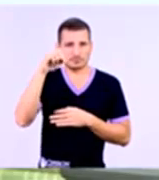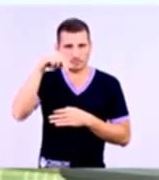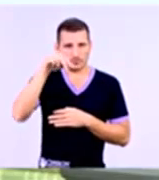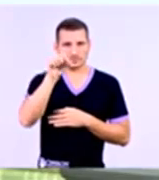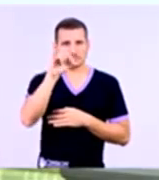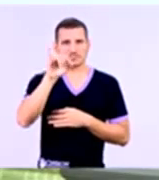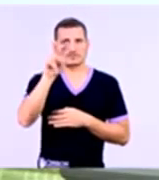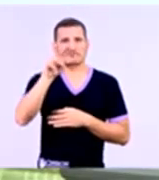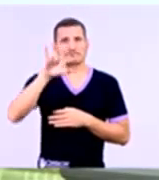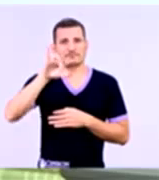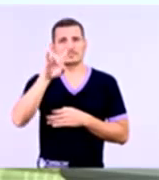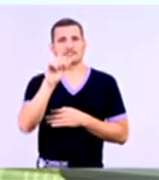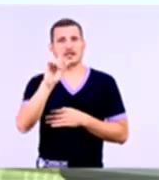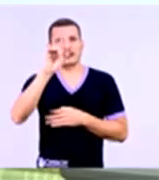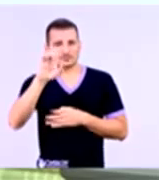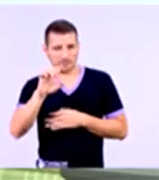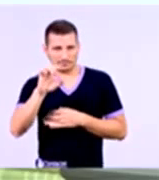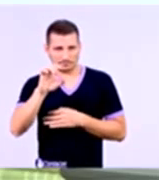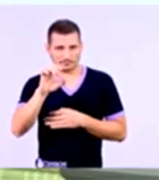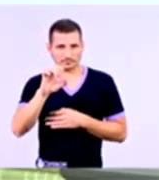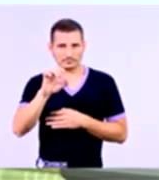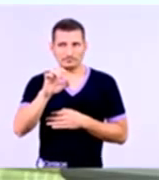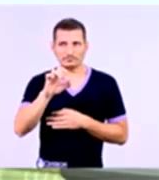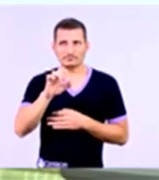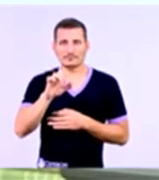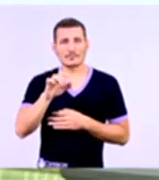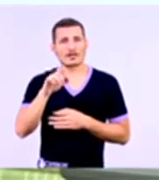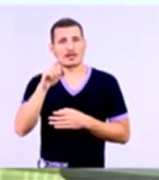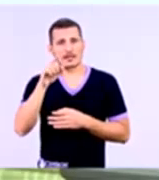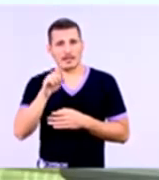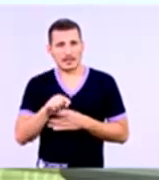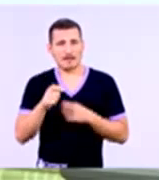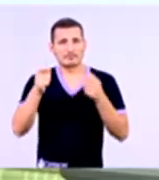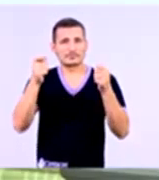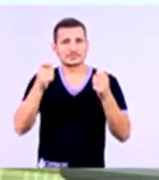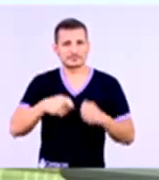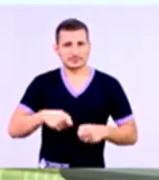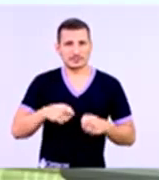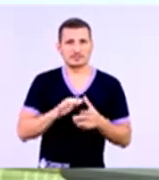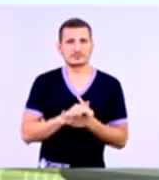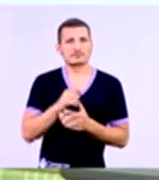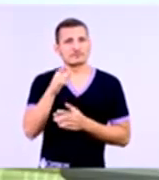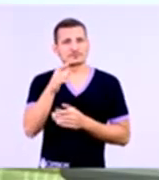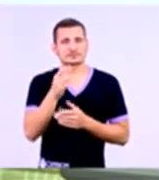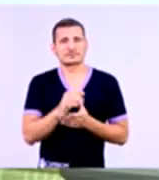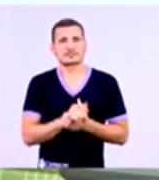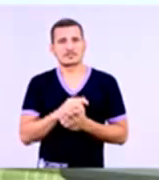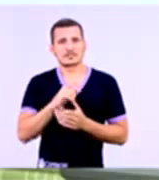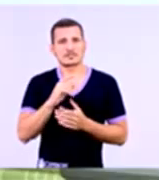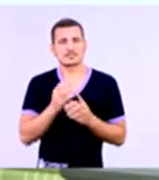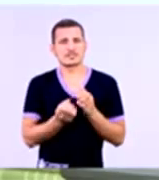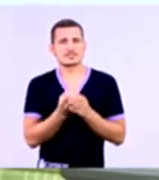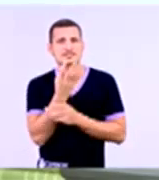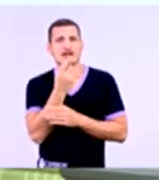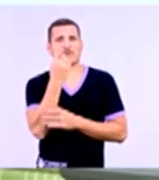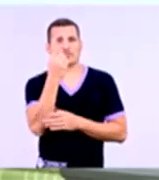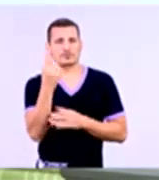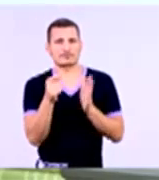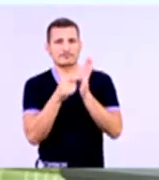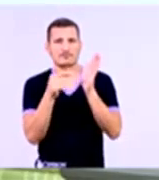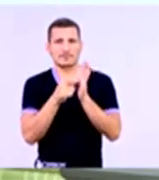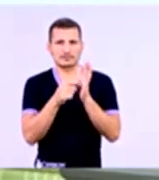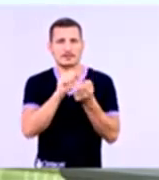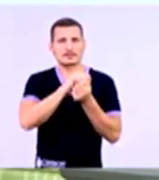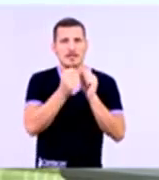essa responsividade dita aqui pelo professor Williams é justamente a possibilidade de você criar uma única ferramenta que se adapte, então,